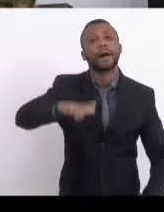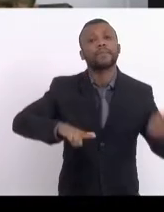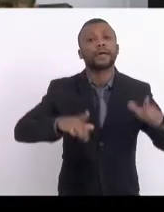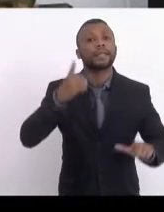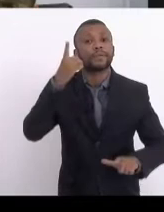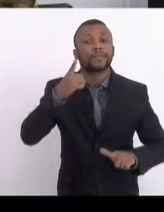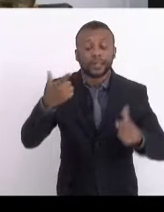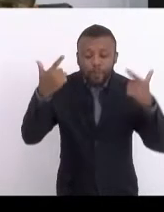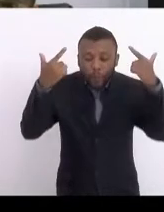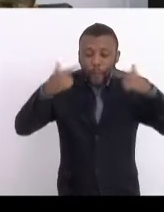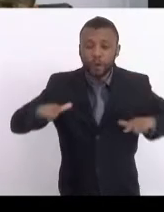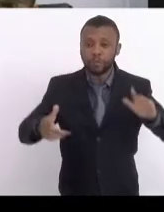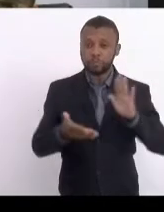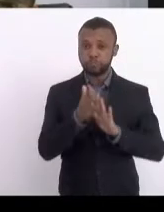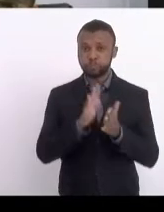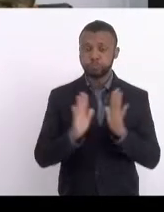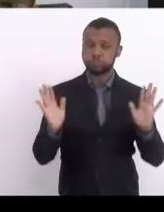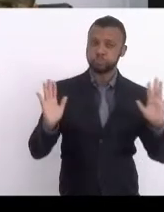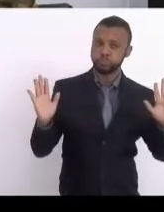abstenho.